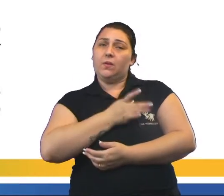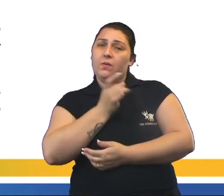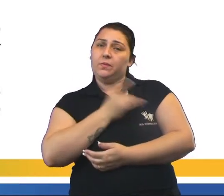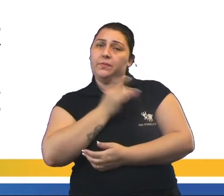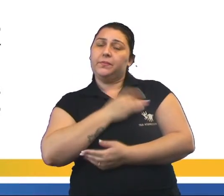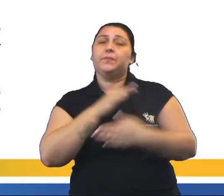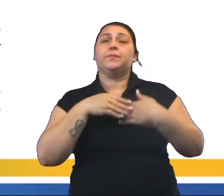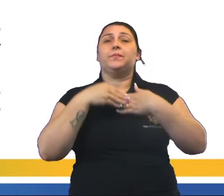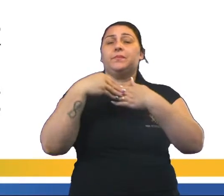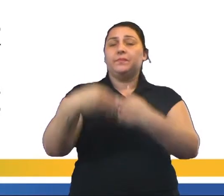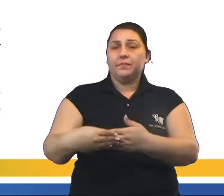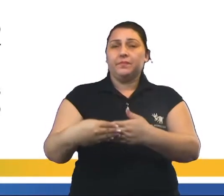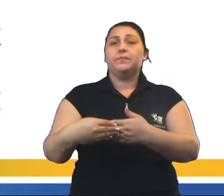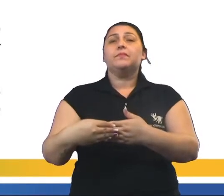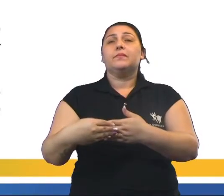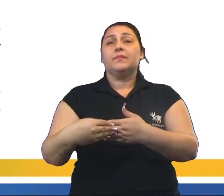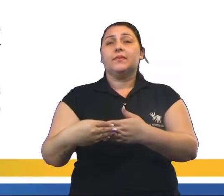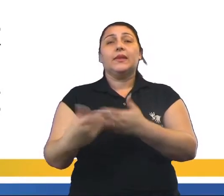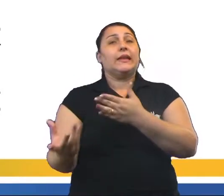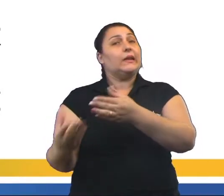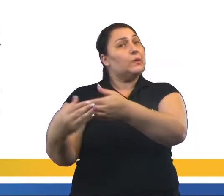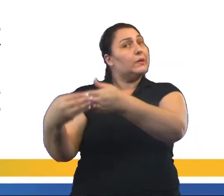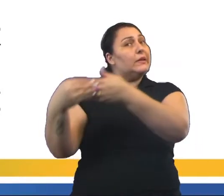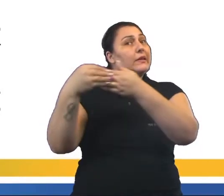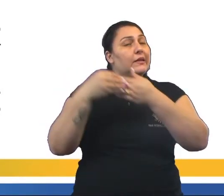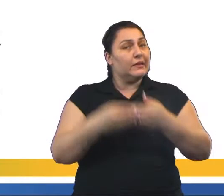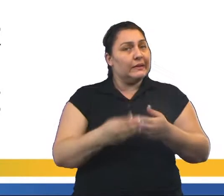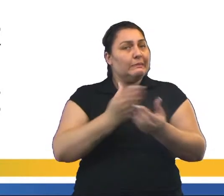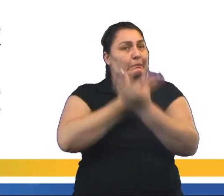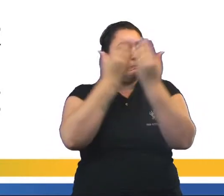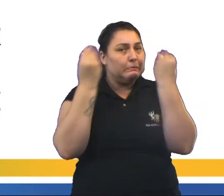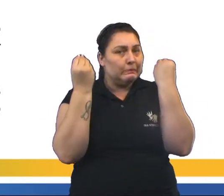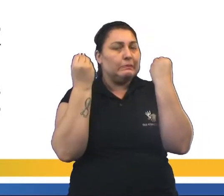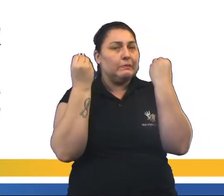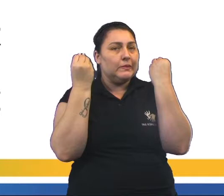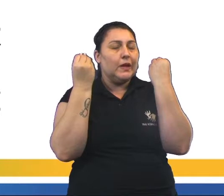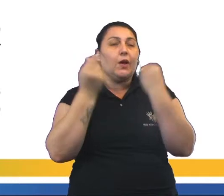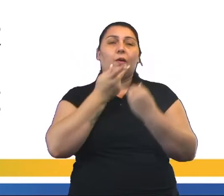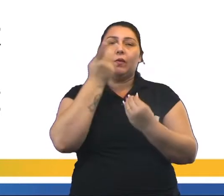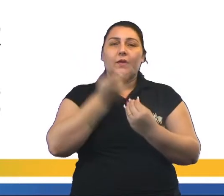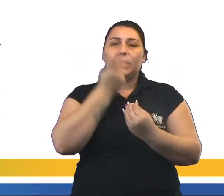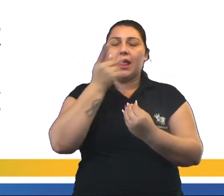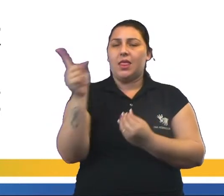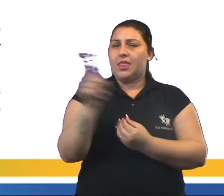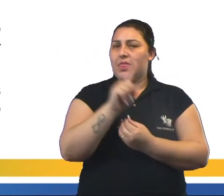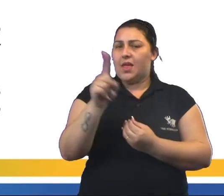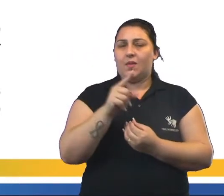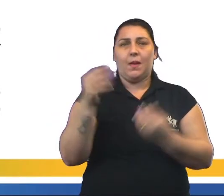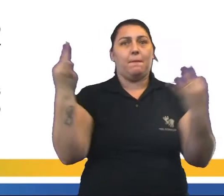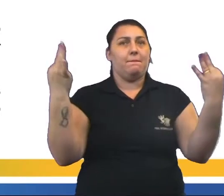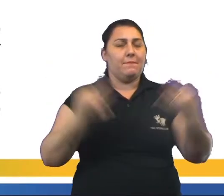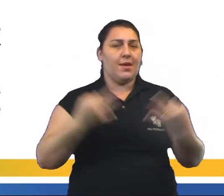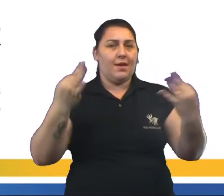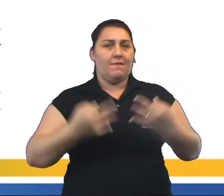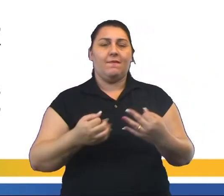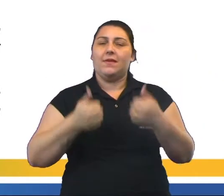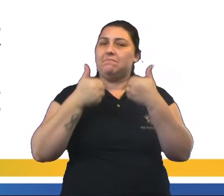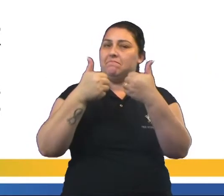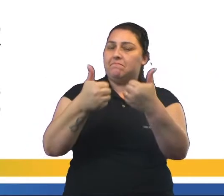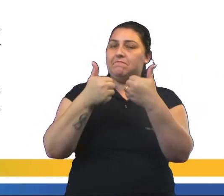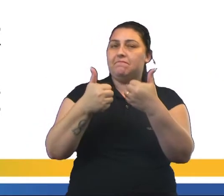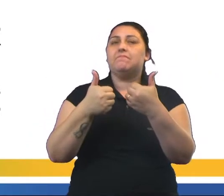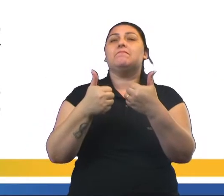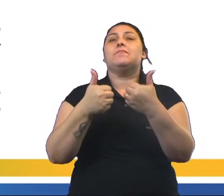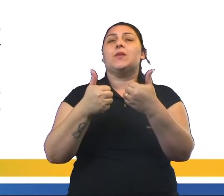dele levar e depois não trazer mais. Eu falei, não, essa tá ótima, tá beleza.